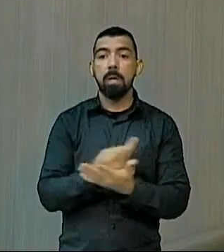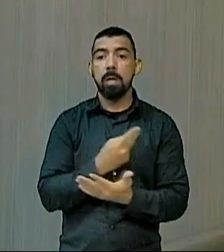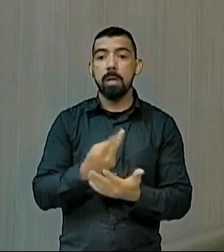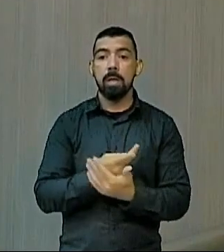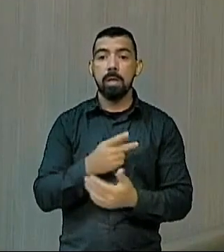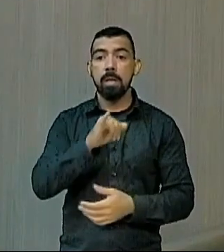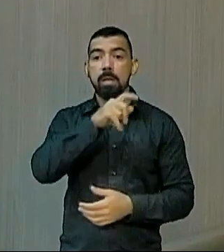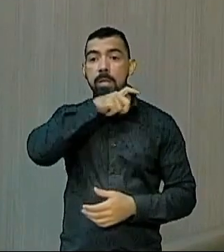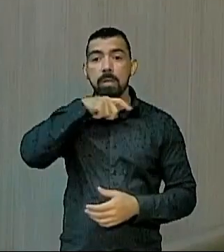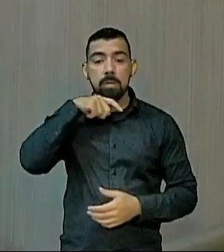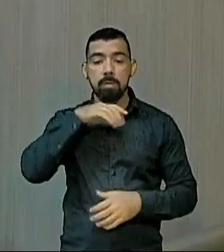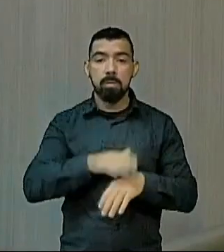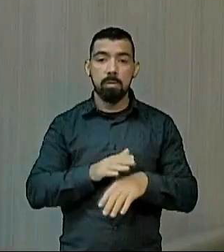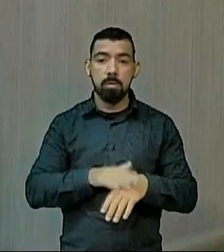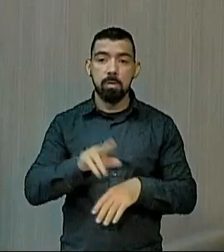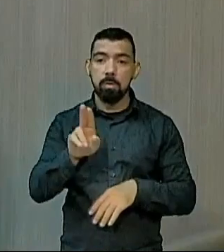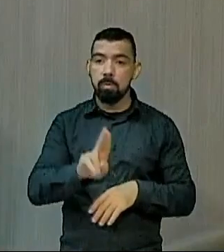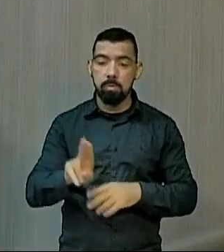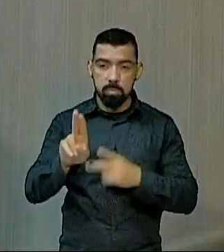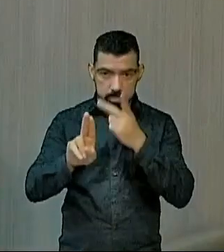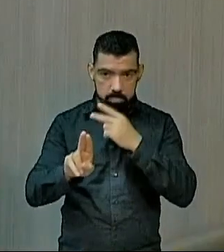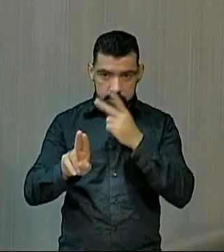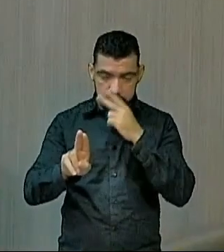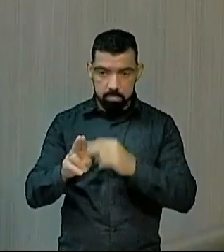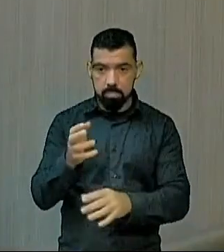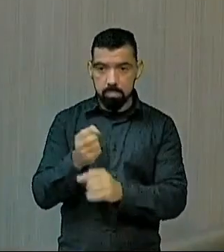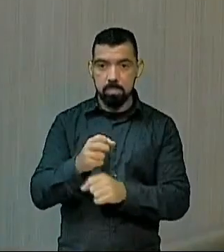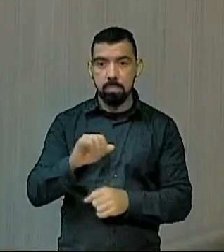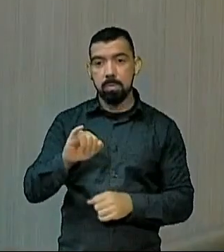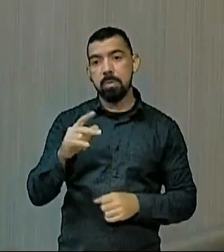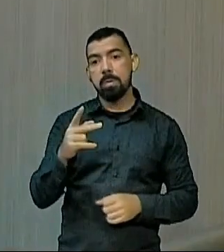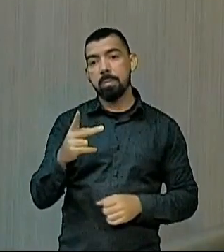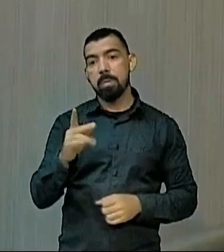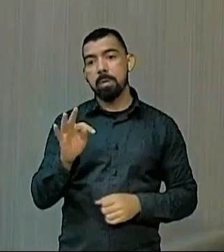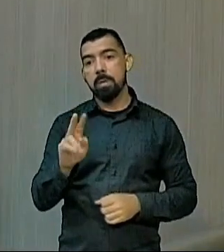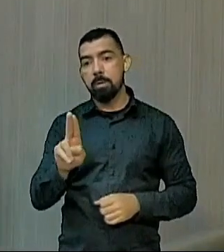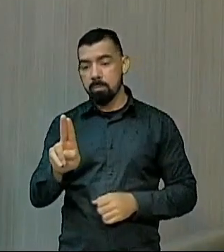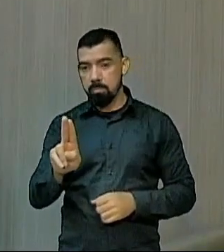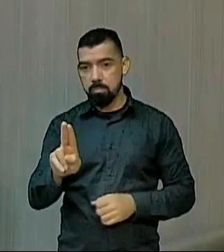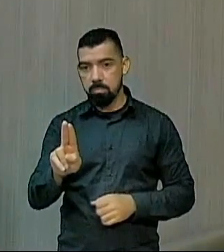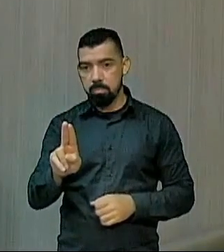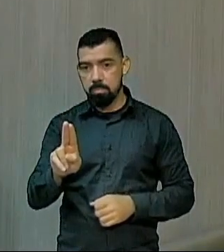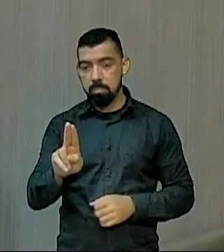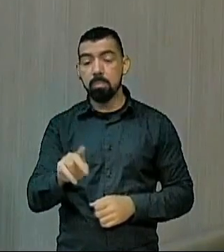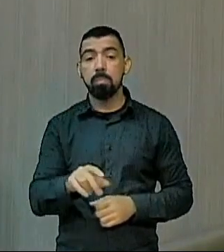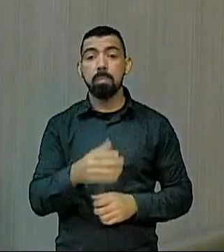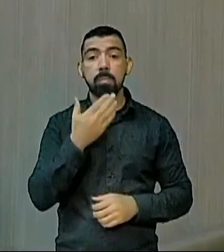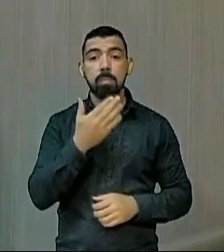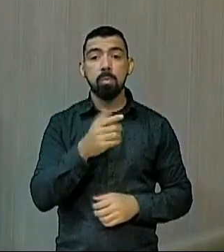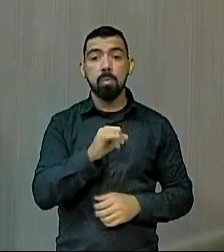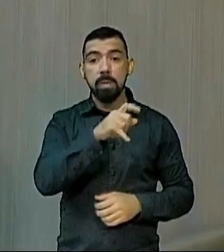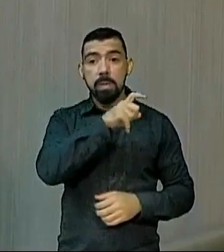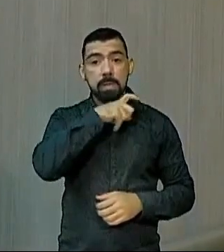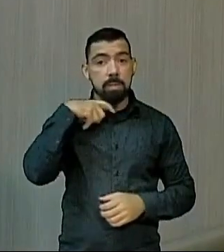dessa taxa que usa a mesma base de cálculo do IPTU para cobrar sobre o lixo que é produzido sem nem medir o